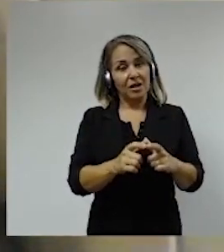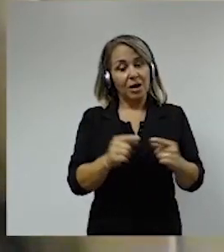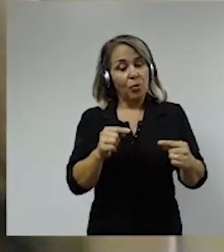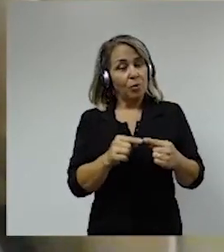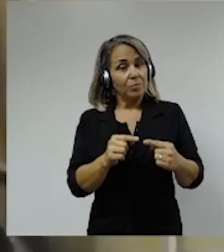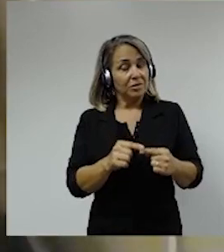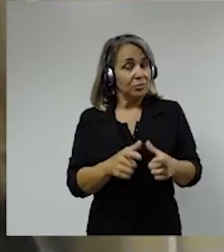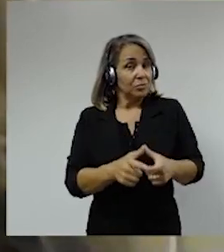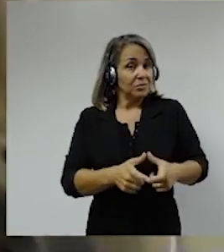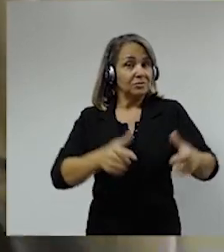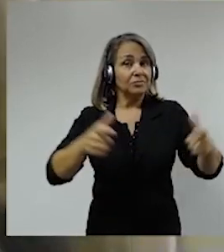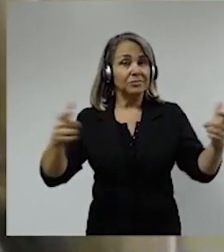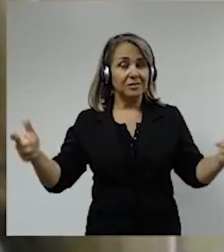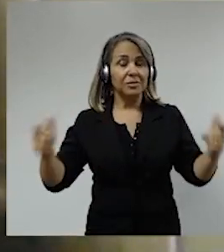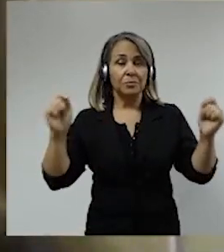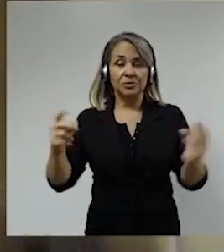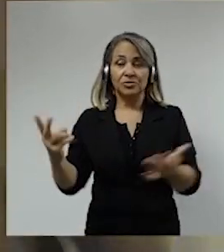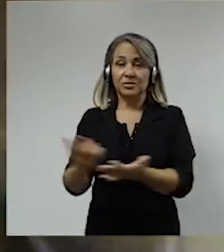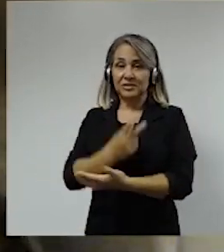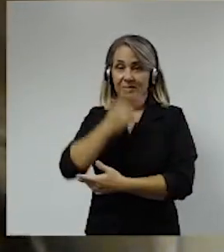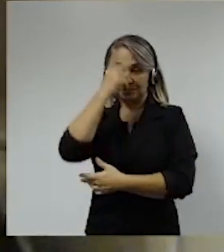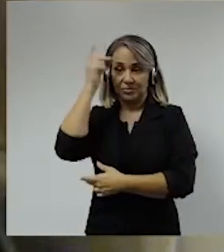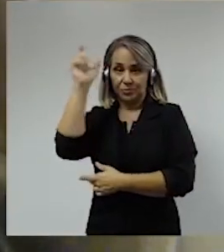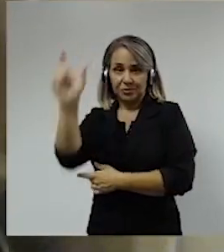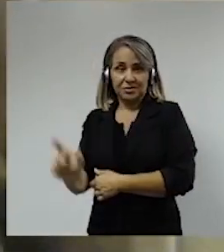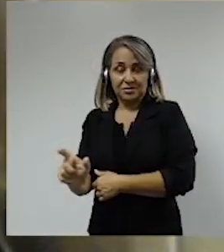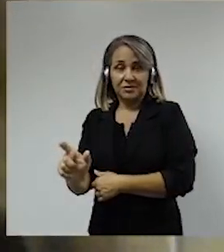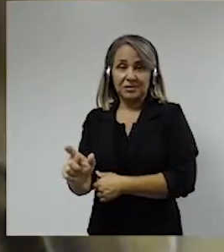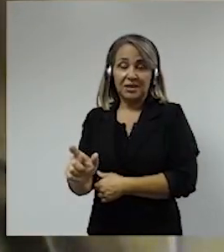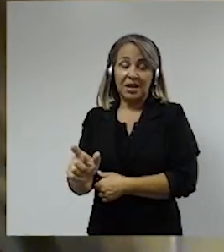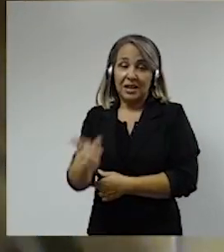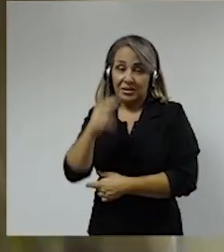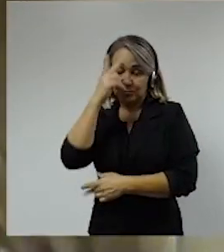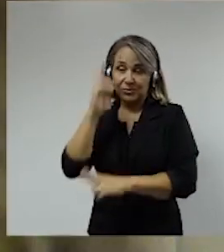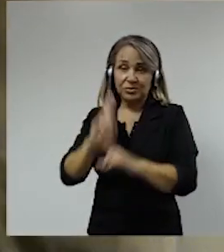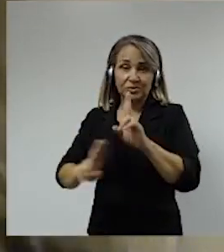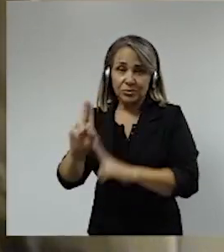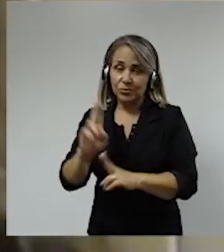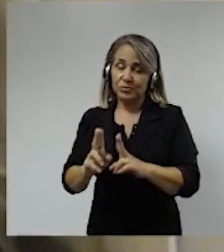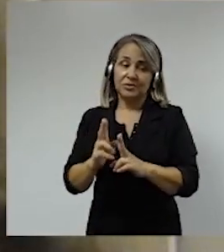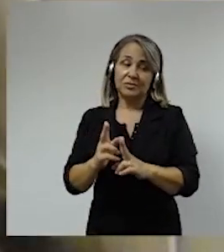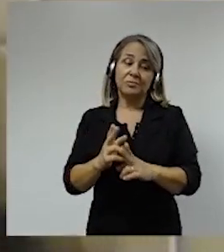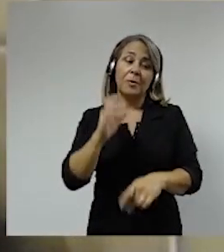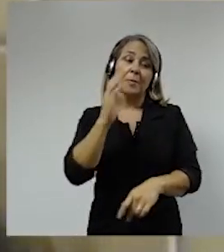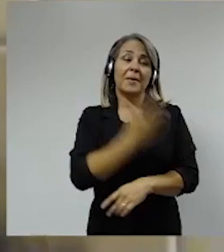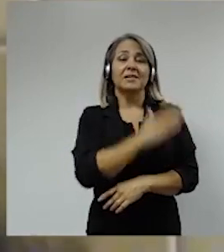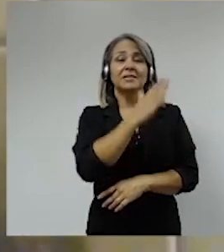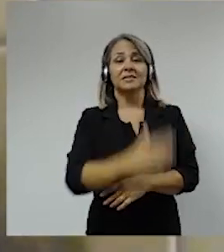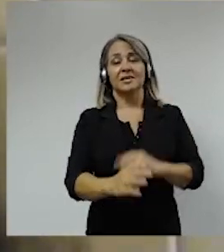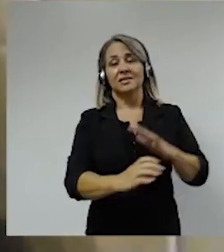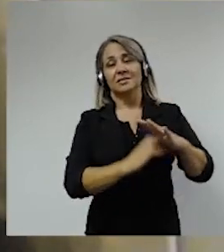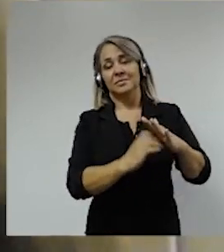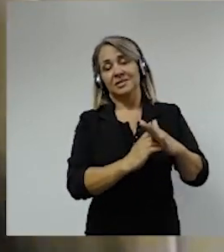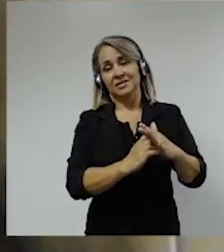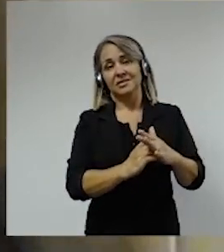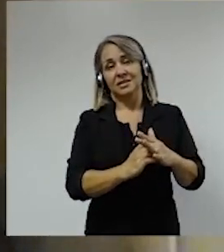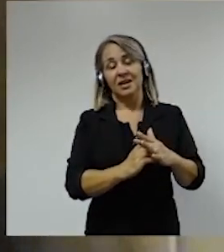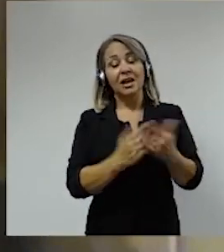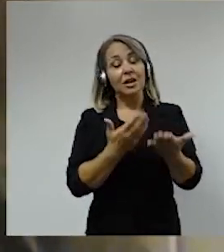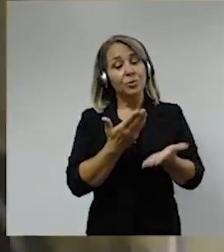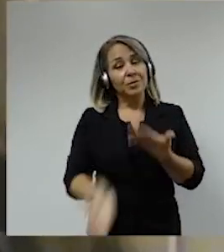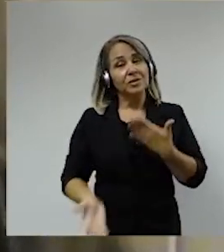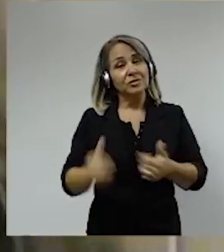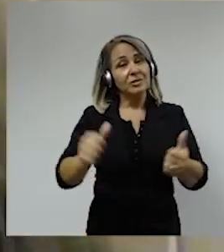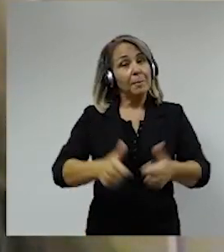dessa greve chega nos consumidores, os consumidores tendem a fazer um boicote a essas empresas. Então, acaba o prejuízo sendo maior